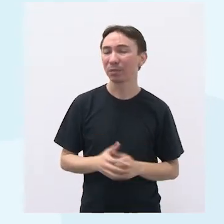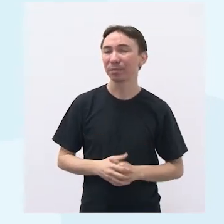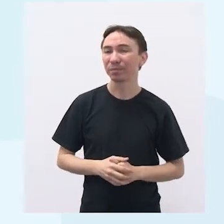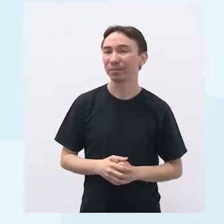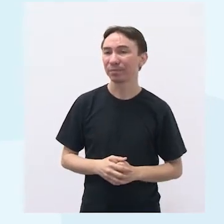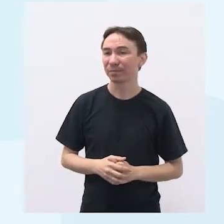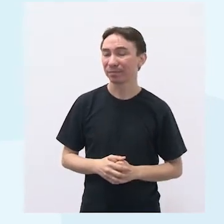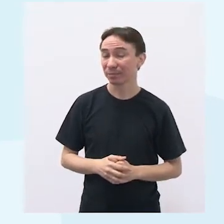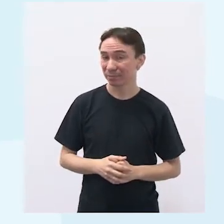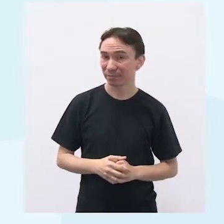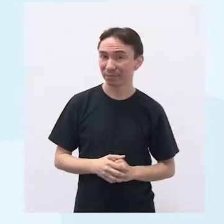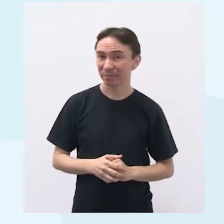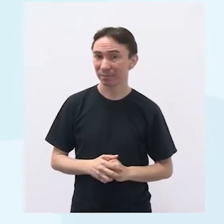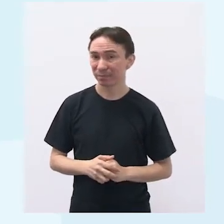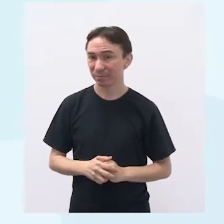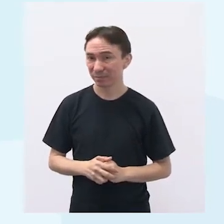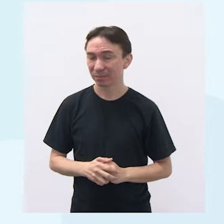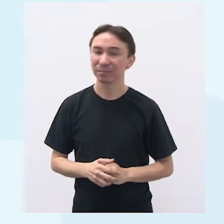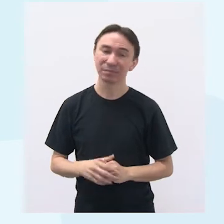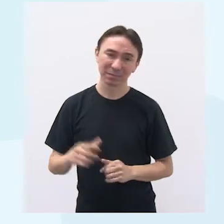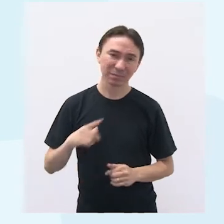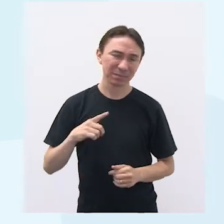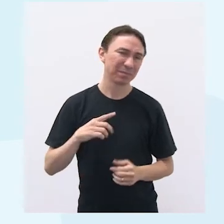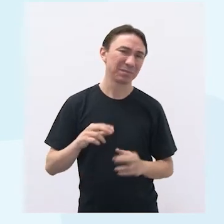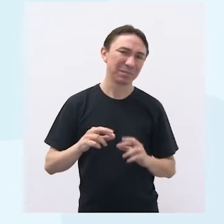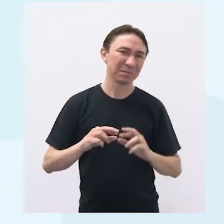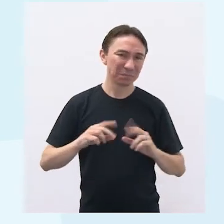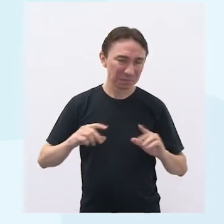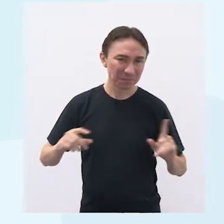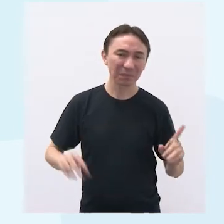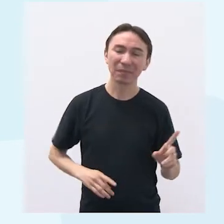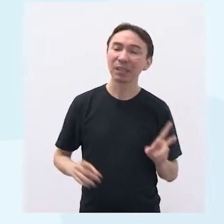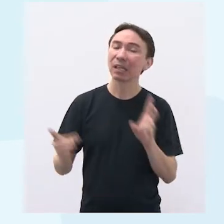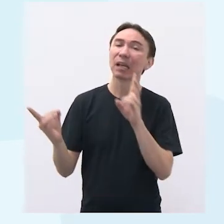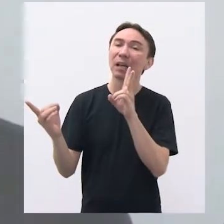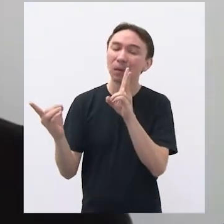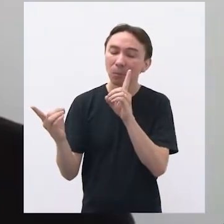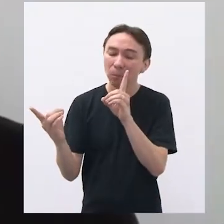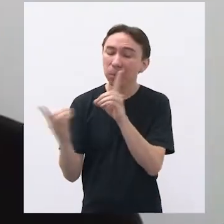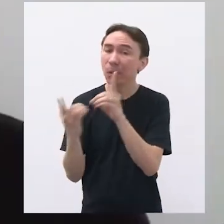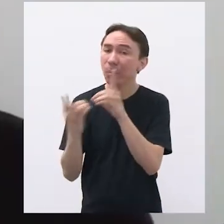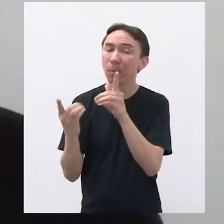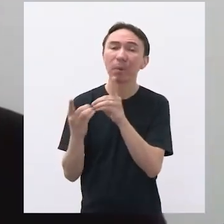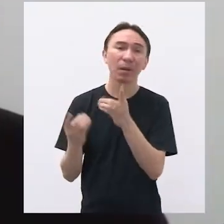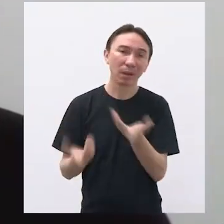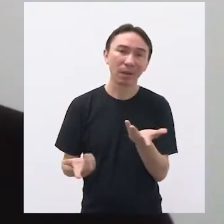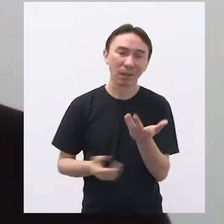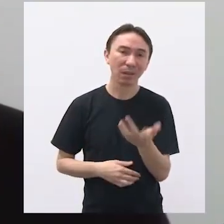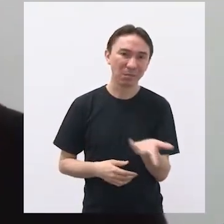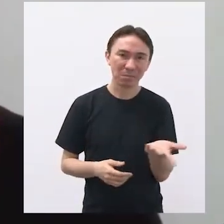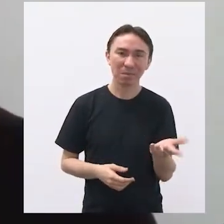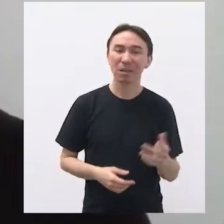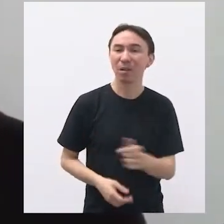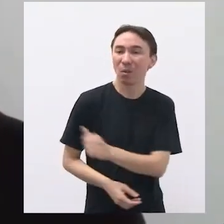o atendimento, né, às demandas, né, de estudantes que pertencem